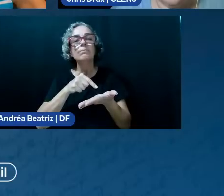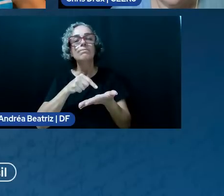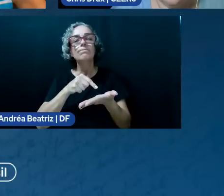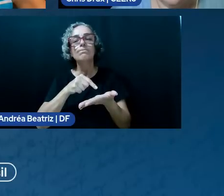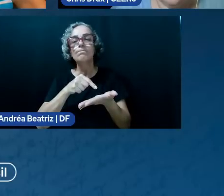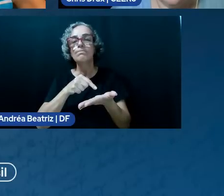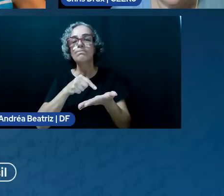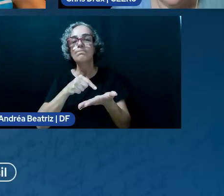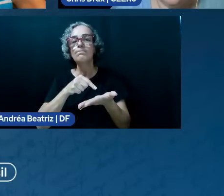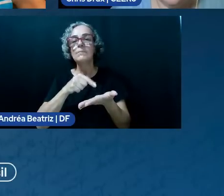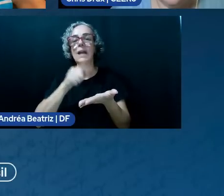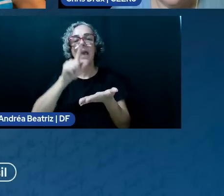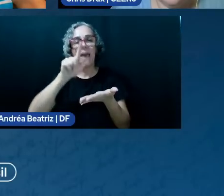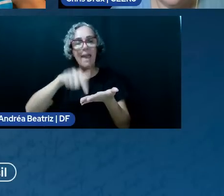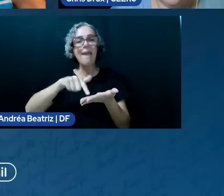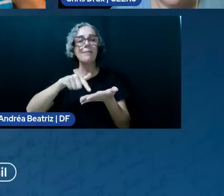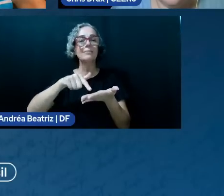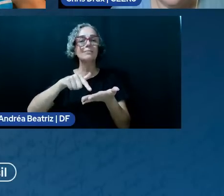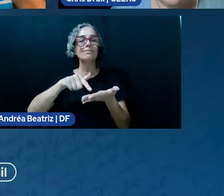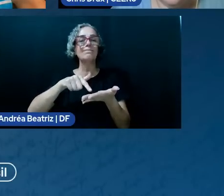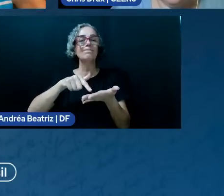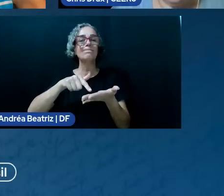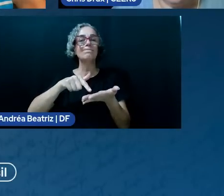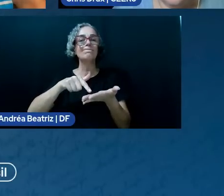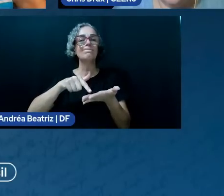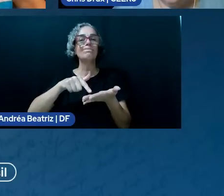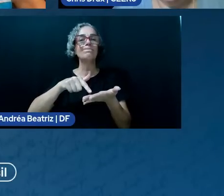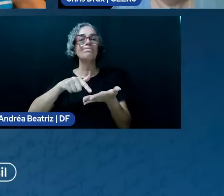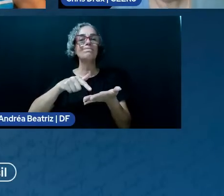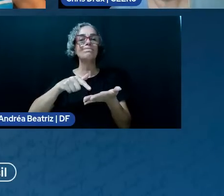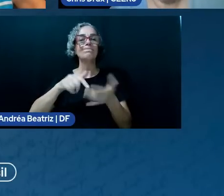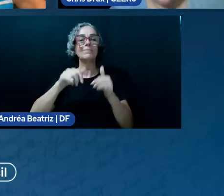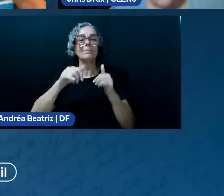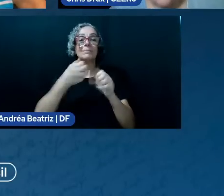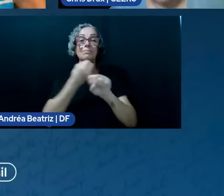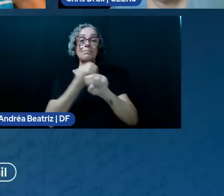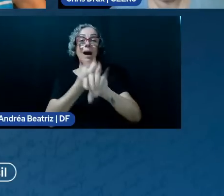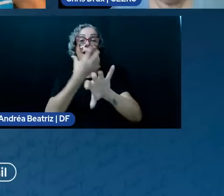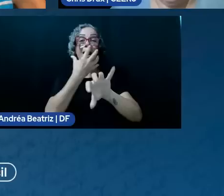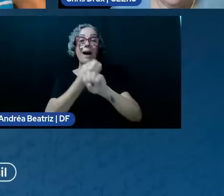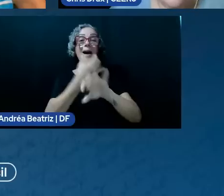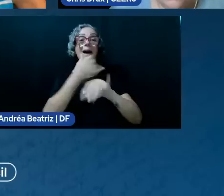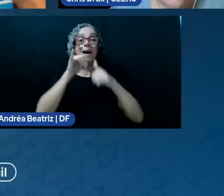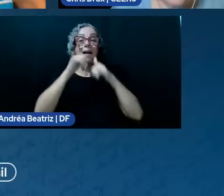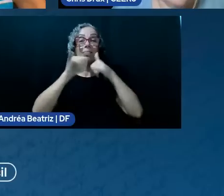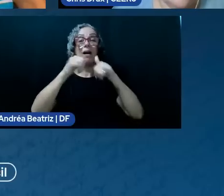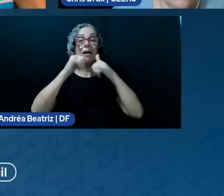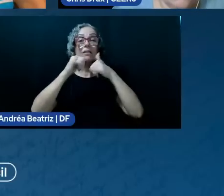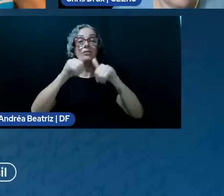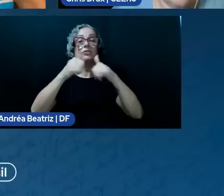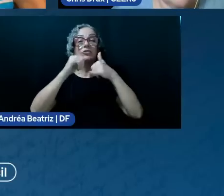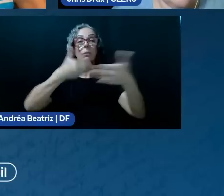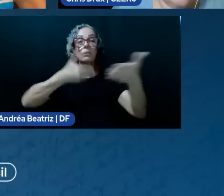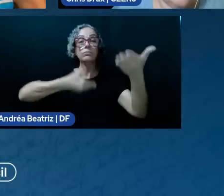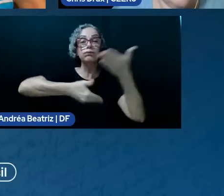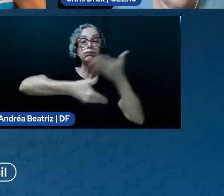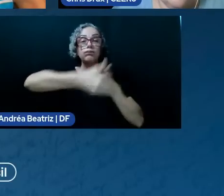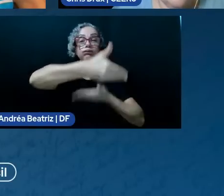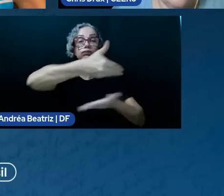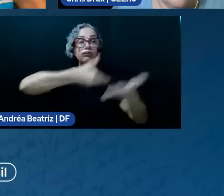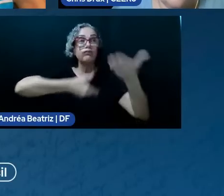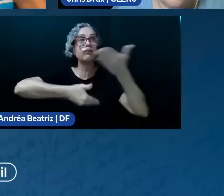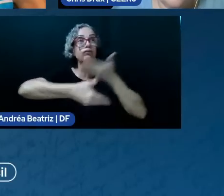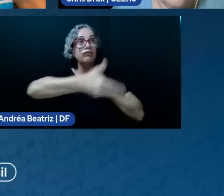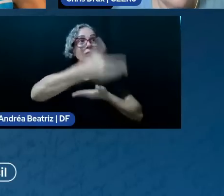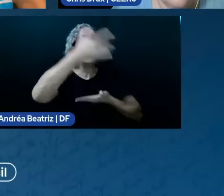de uma convulsão que é provocada por questão magnética, né, transferência de energia, simpatia, as pessoas ali que estão no efeito